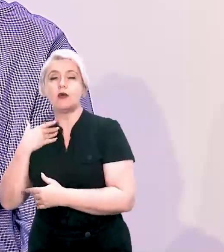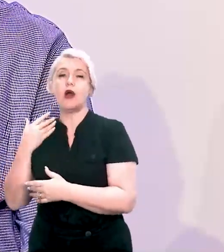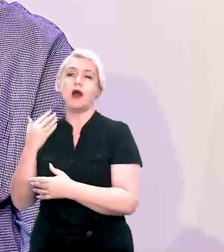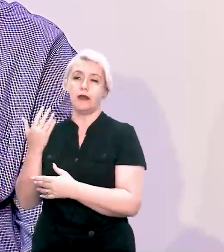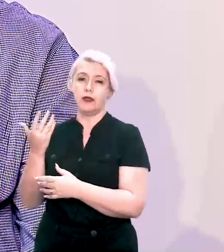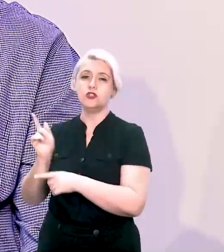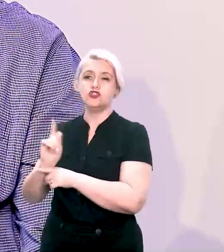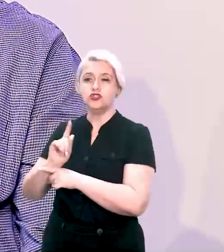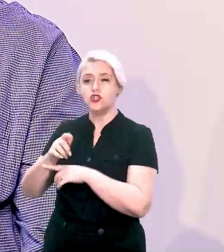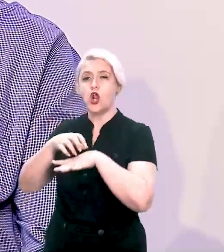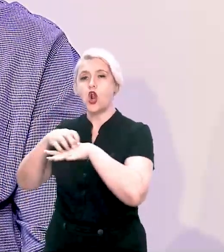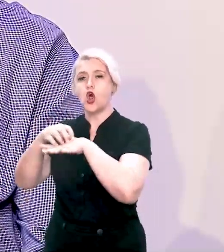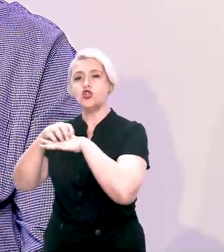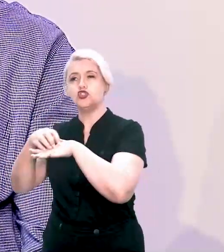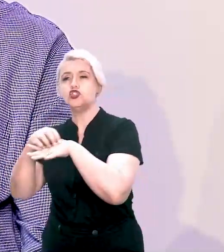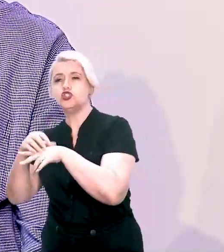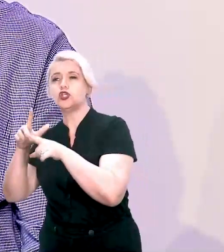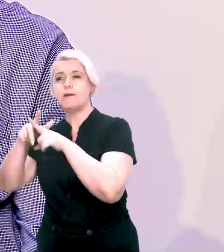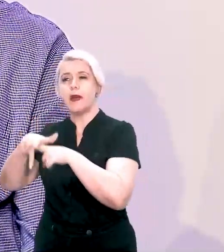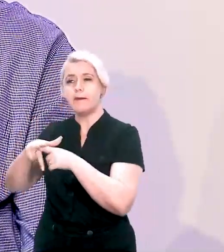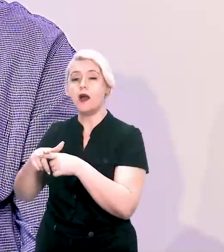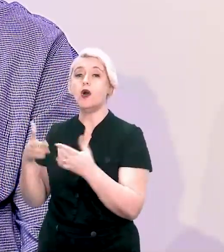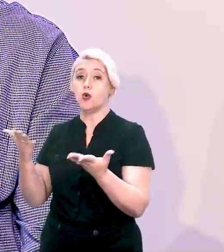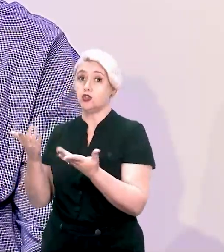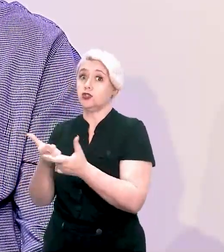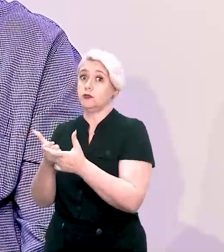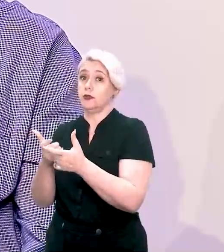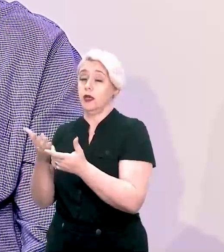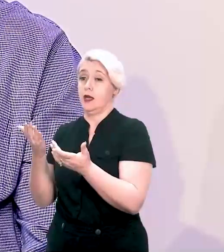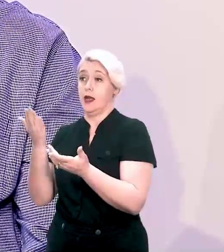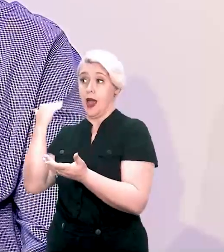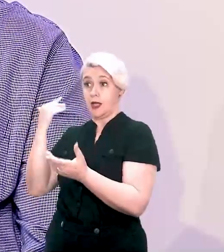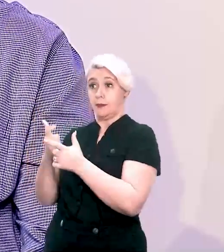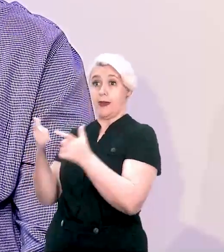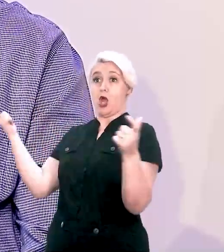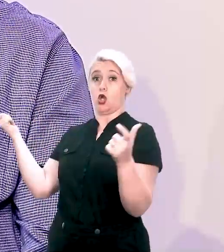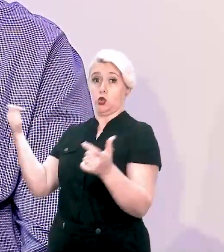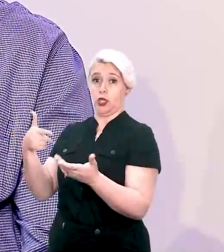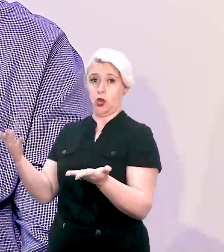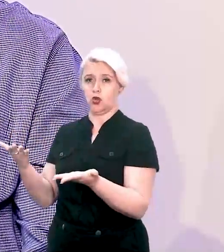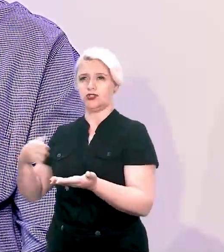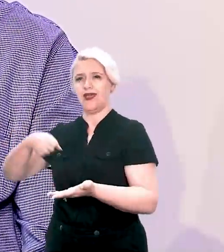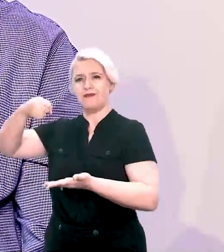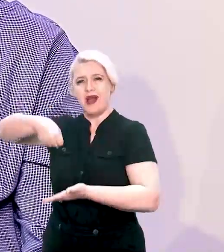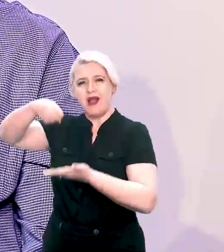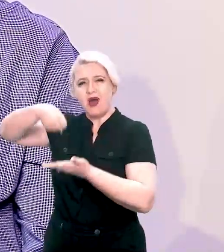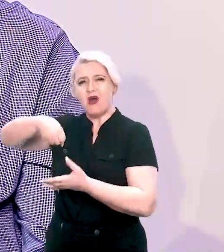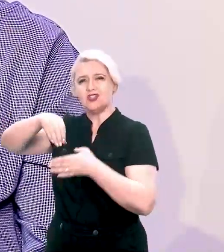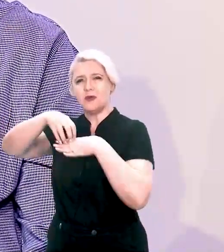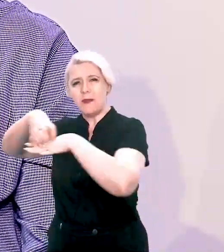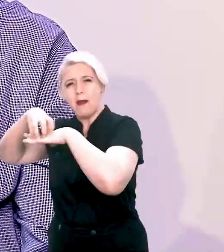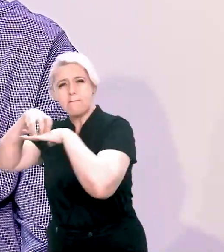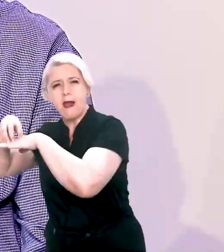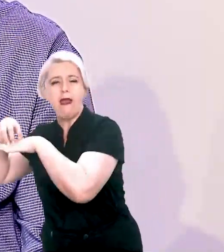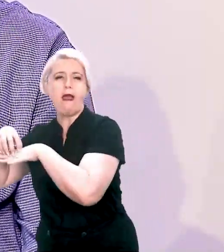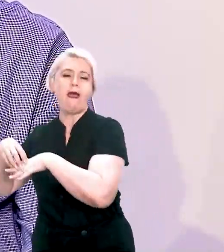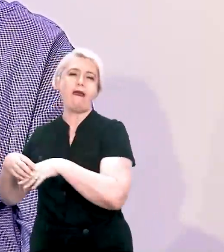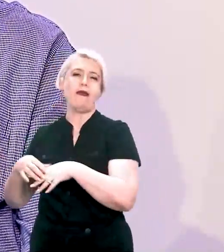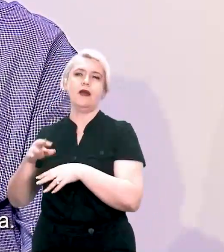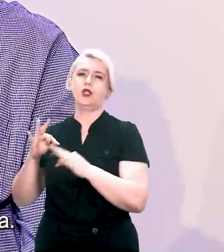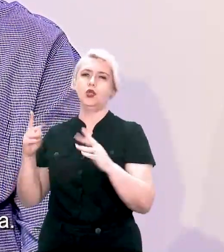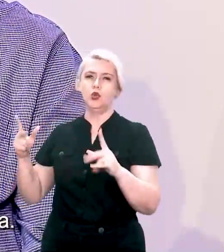época a logística certamente era bem maior do que hoje, que tinha que levar malote, transportar, né, tudo